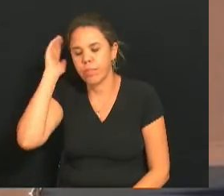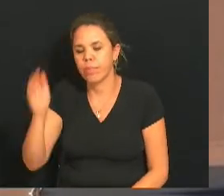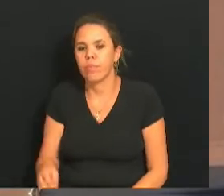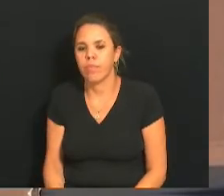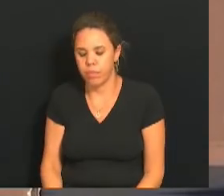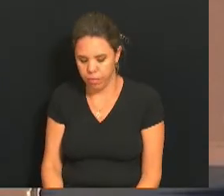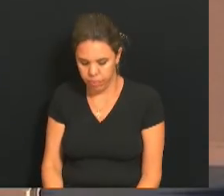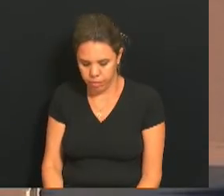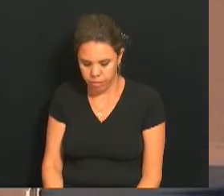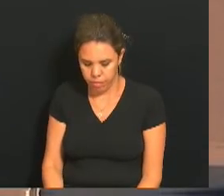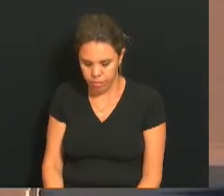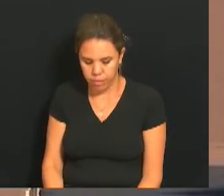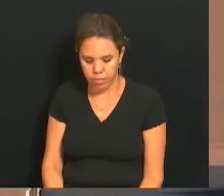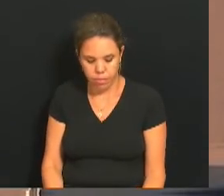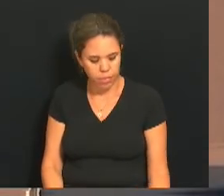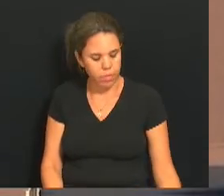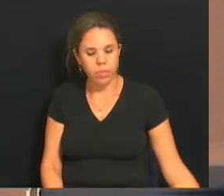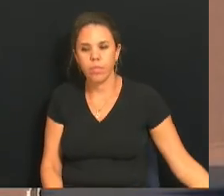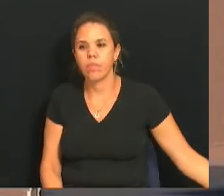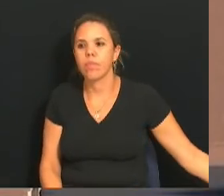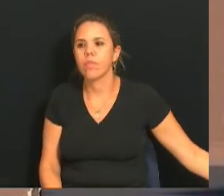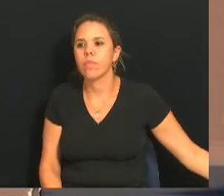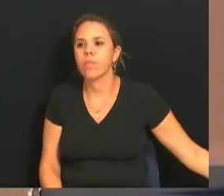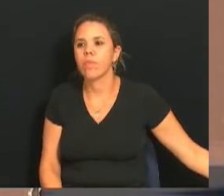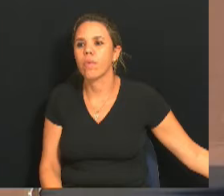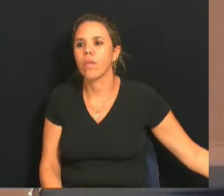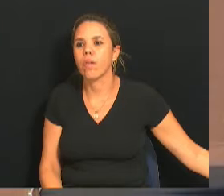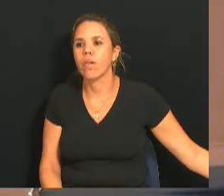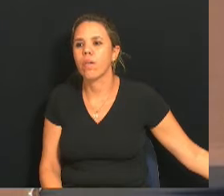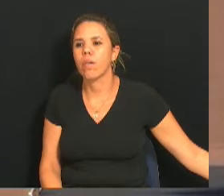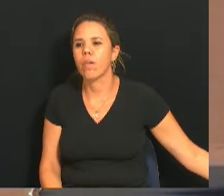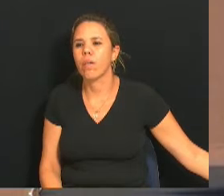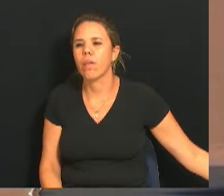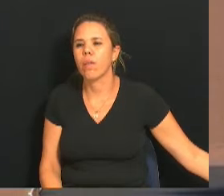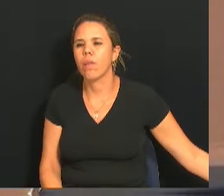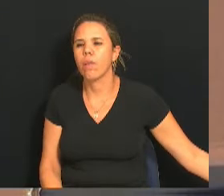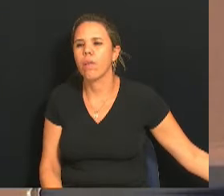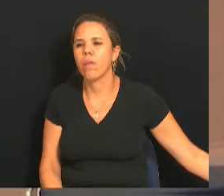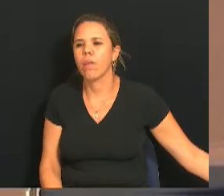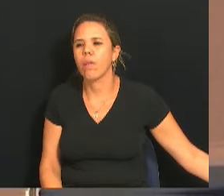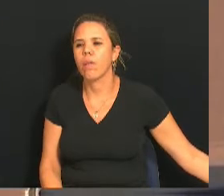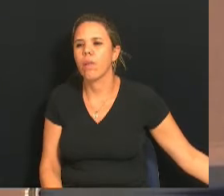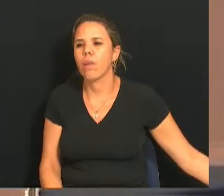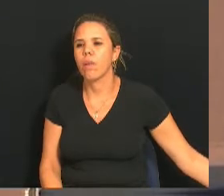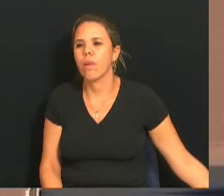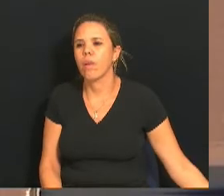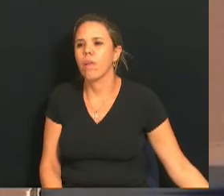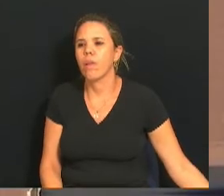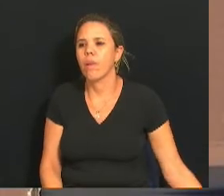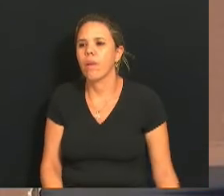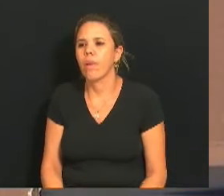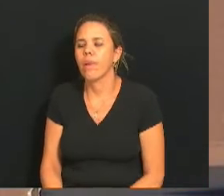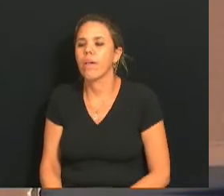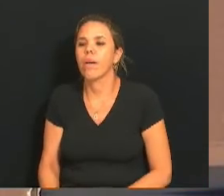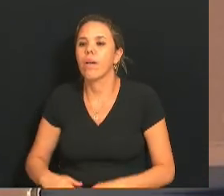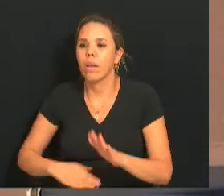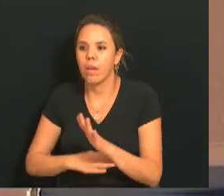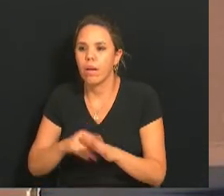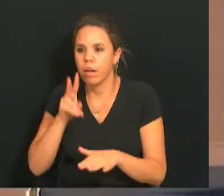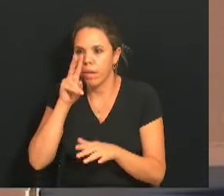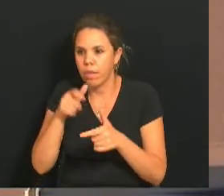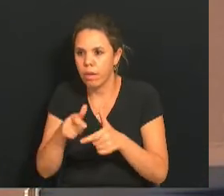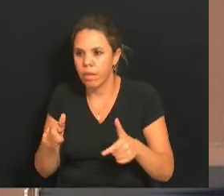força aqui na Câmara, diante da correlação de forças que existe, inclusive, na Câmara. Então, esse